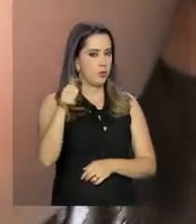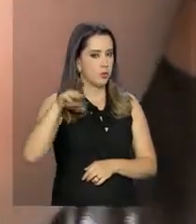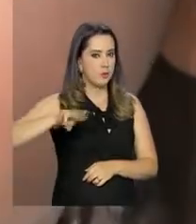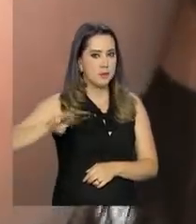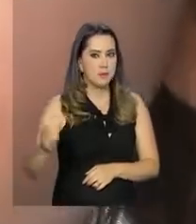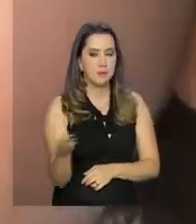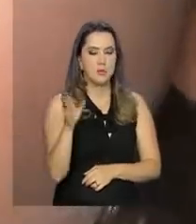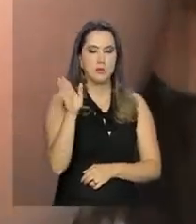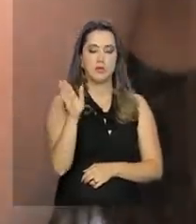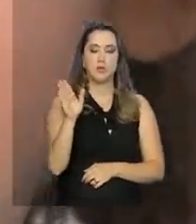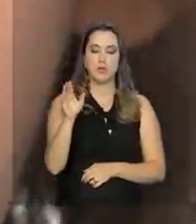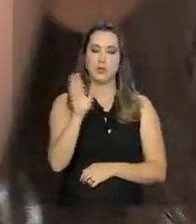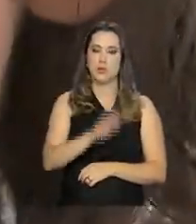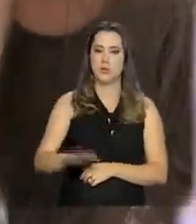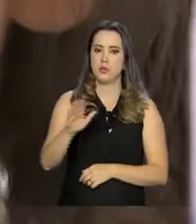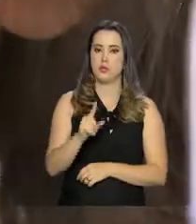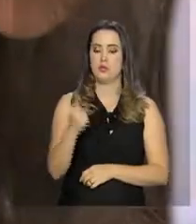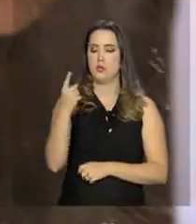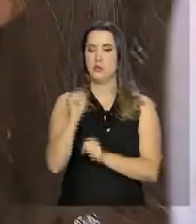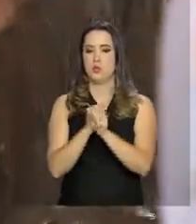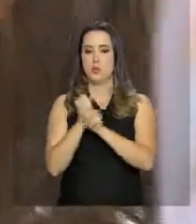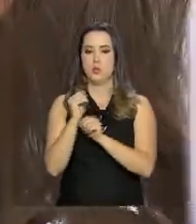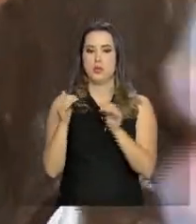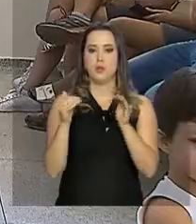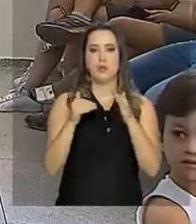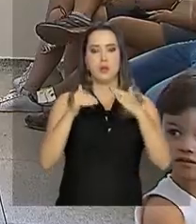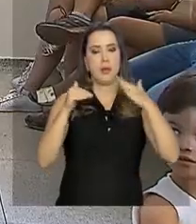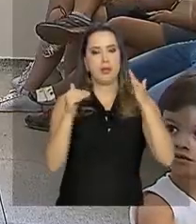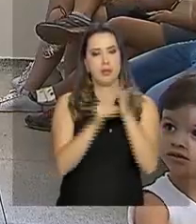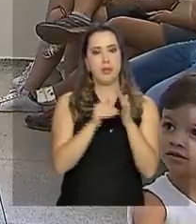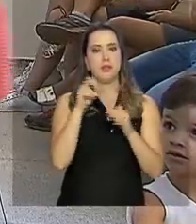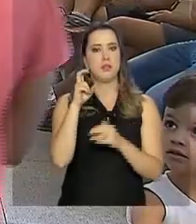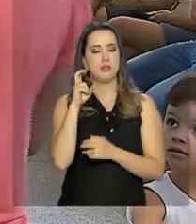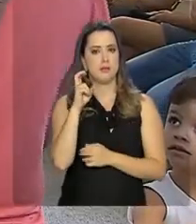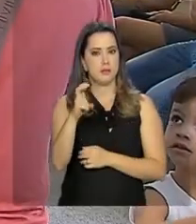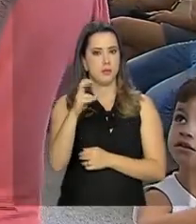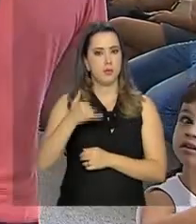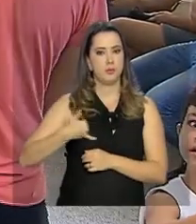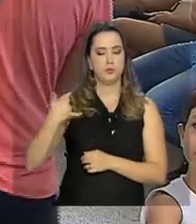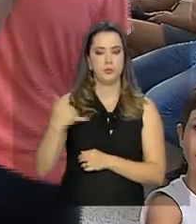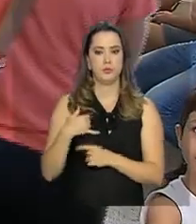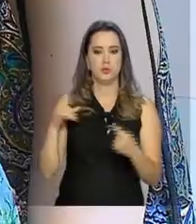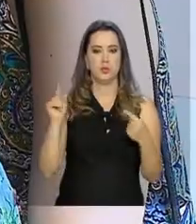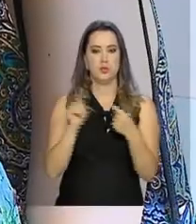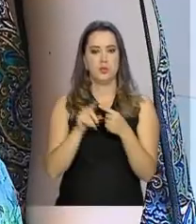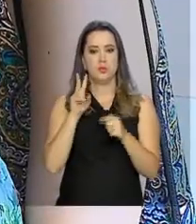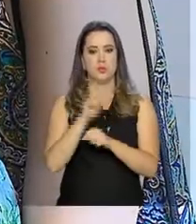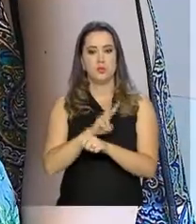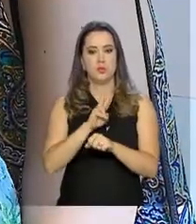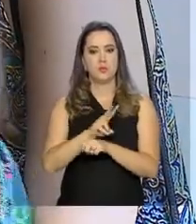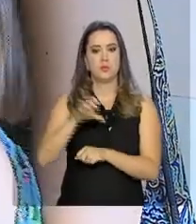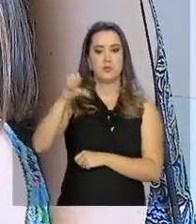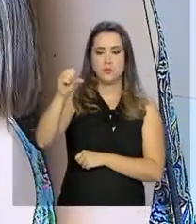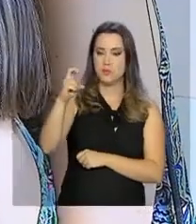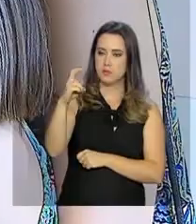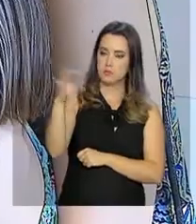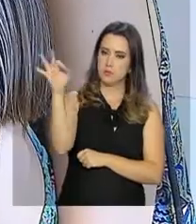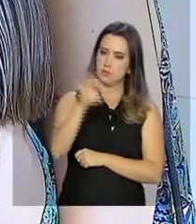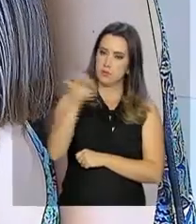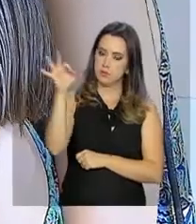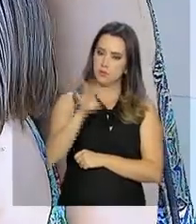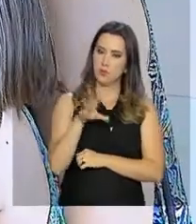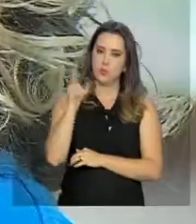com idade entre um ano a menos de cinco anos ea meta do ministério da saúde é imunizar 95%